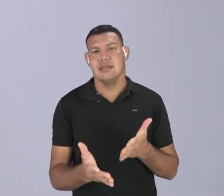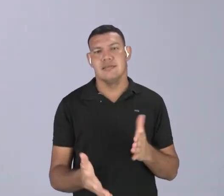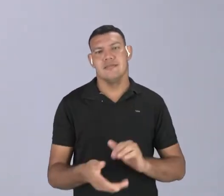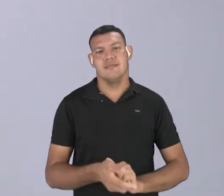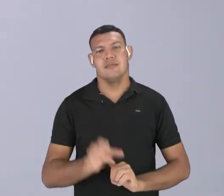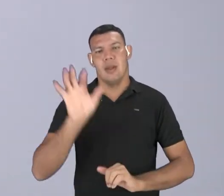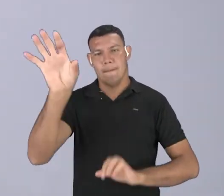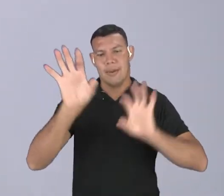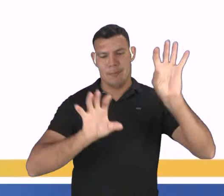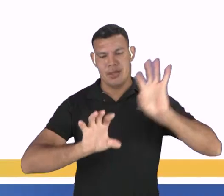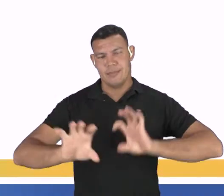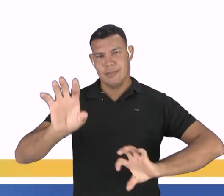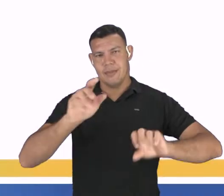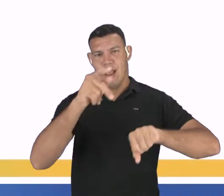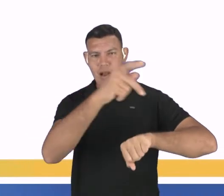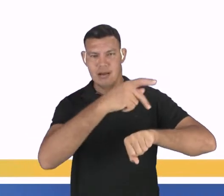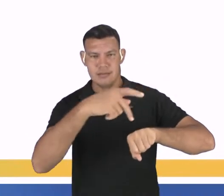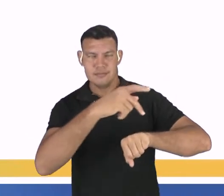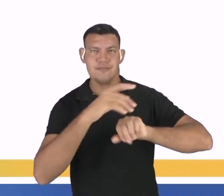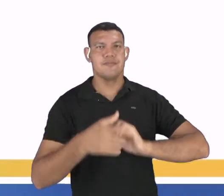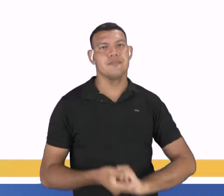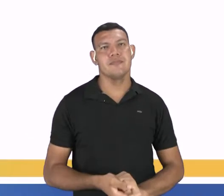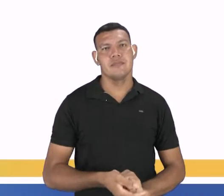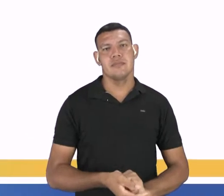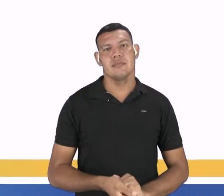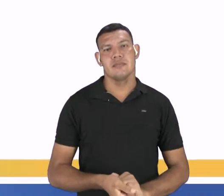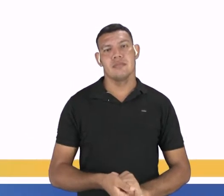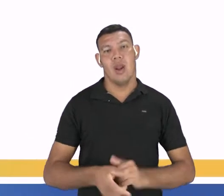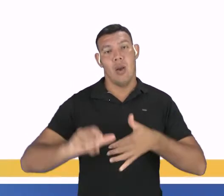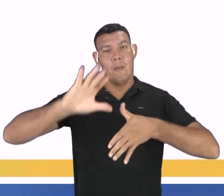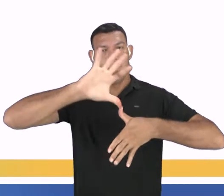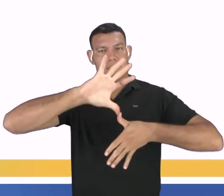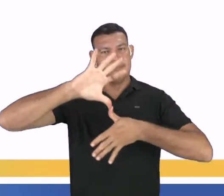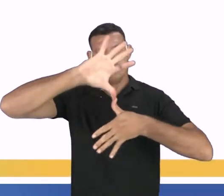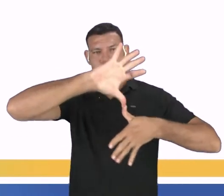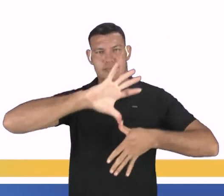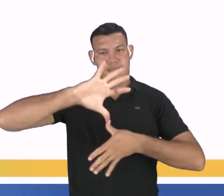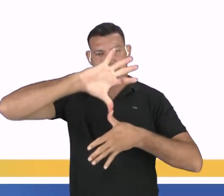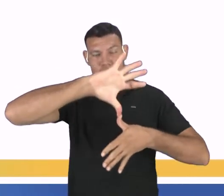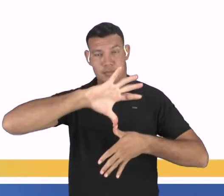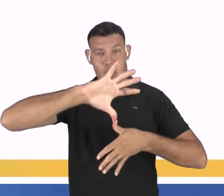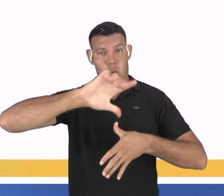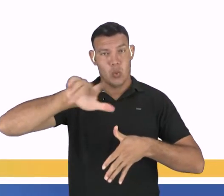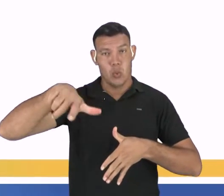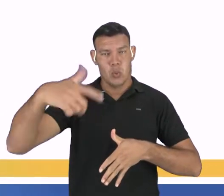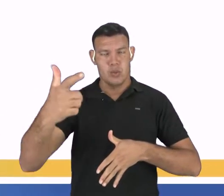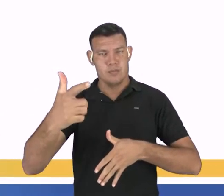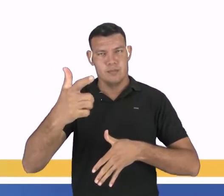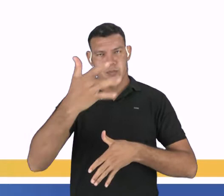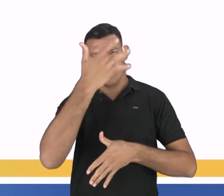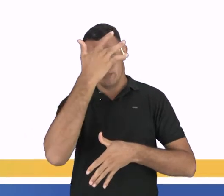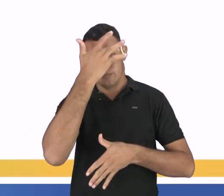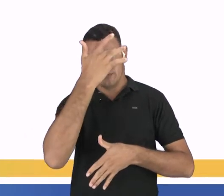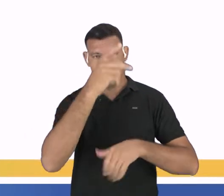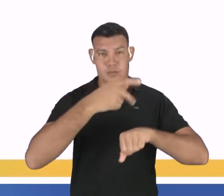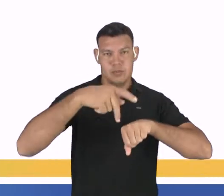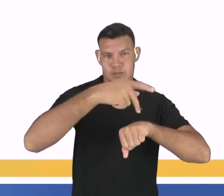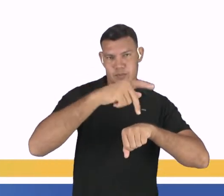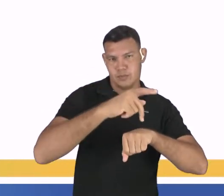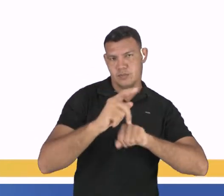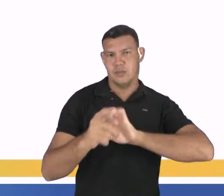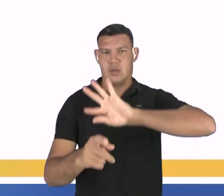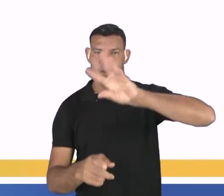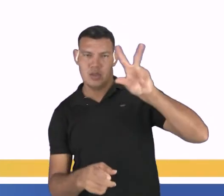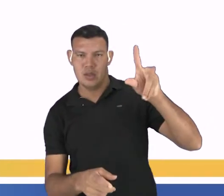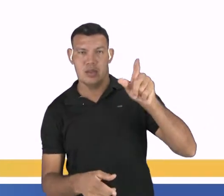esses países. Observem. Aí tem um mapa desse domínio estrangeiro na África. Então, a gente vê aí as legendas